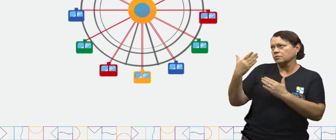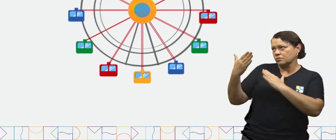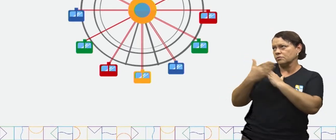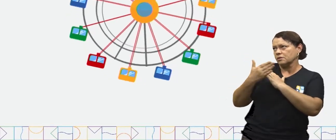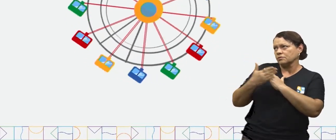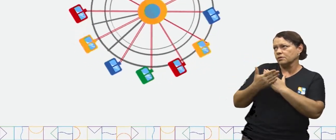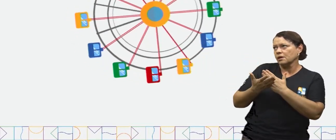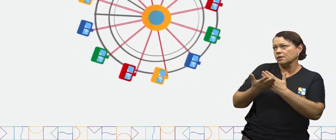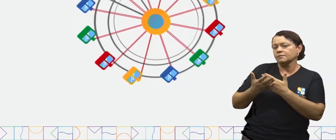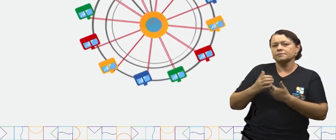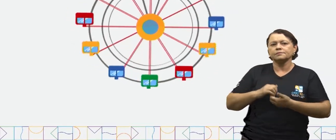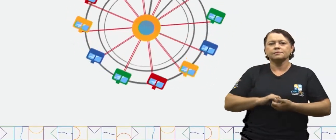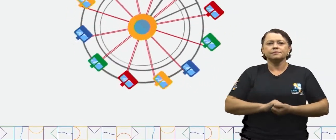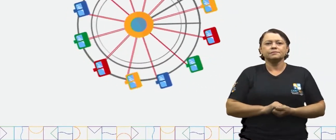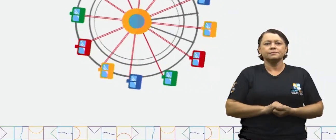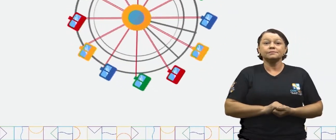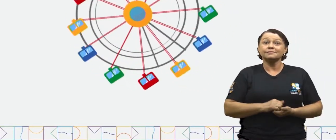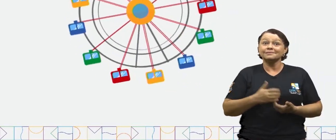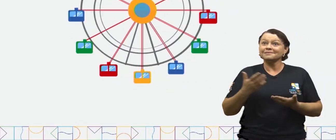nessa tarefa?